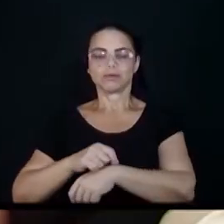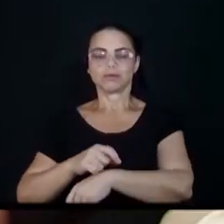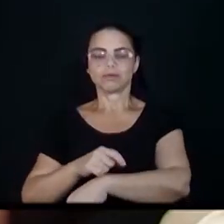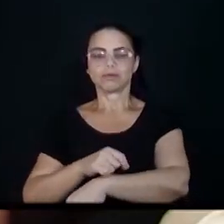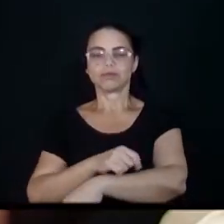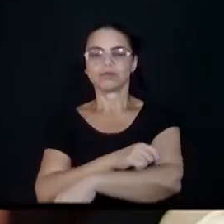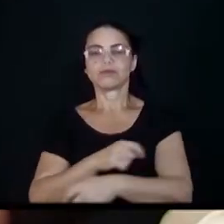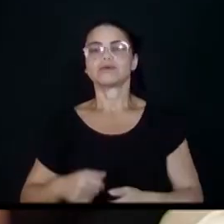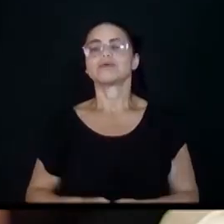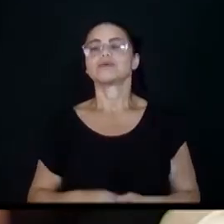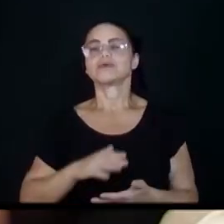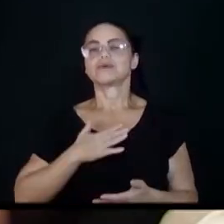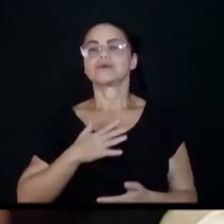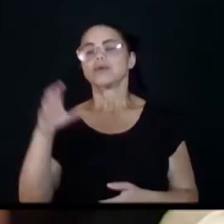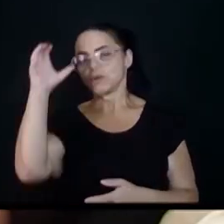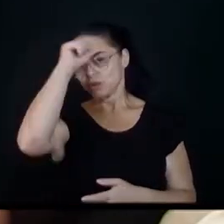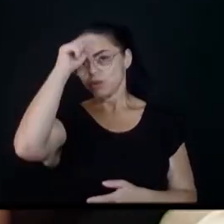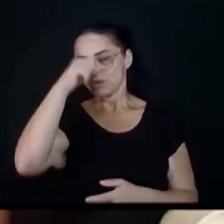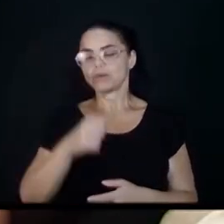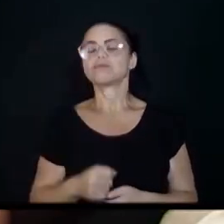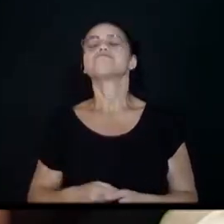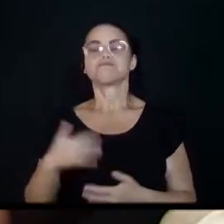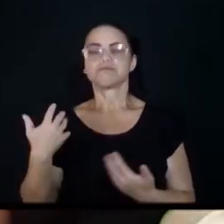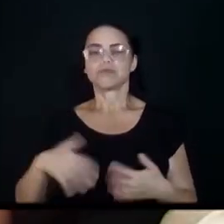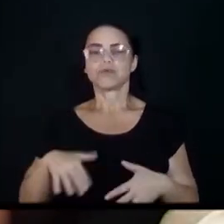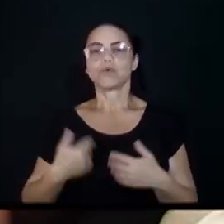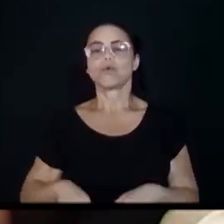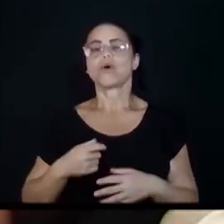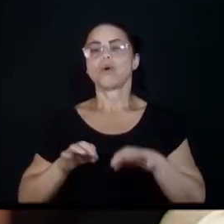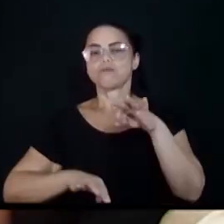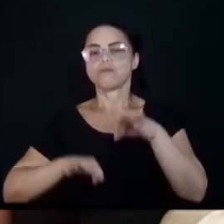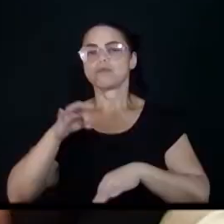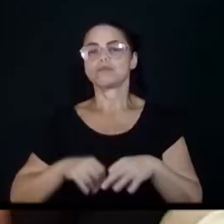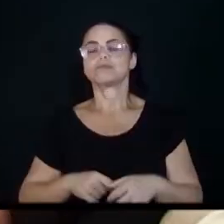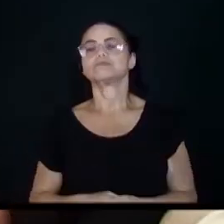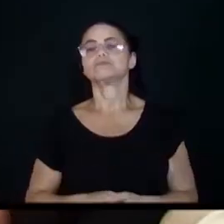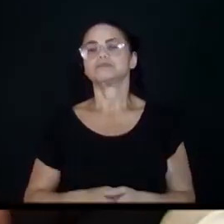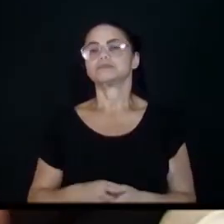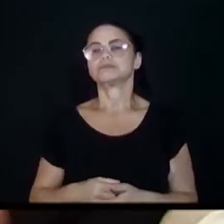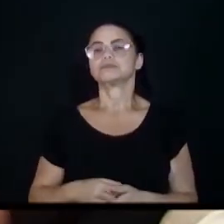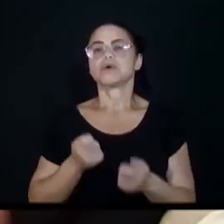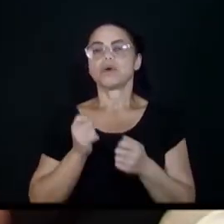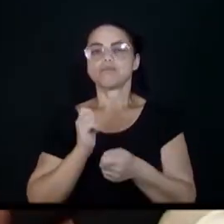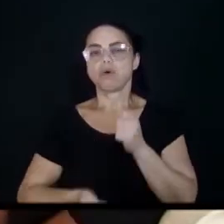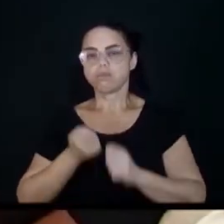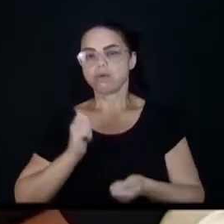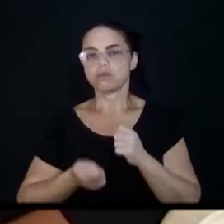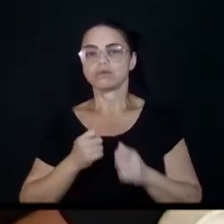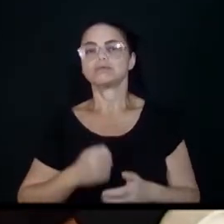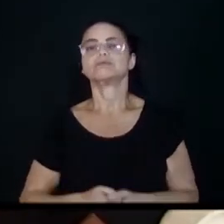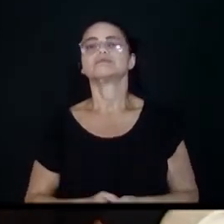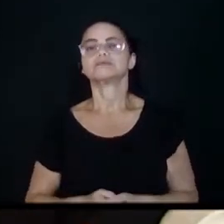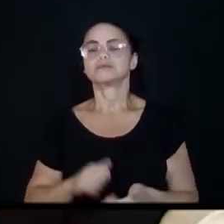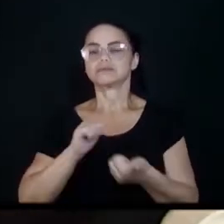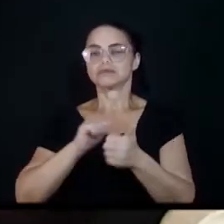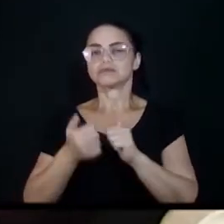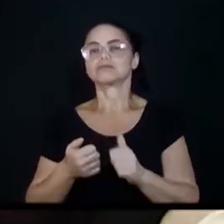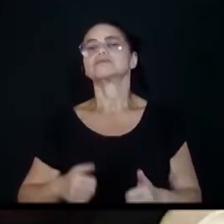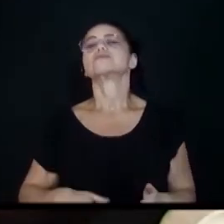aqui nas oficinas? Sim, eu aprendo muito. Aprendo percussão, esporte